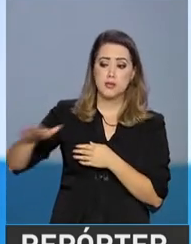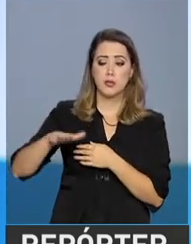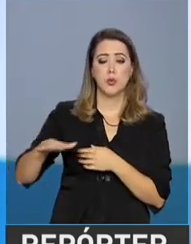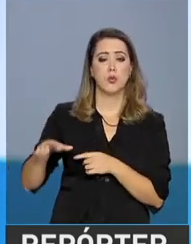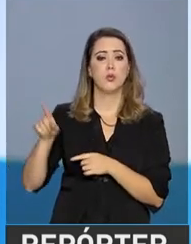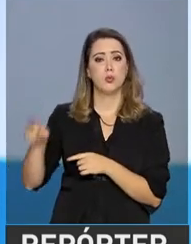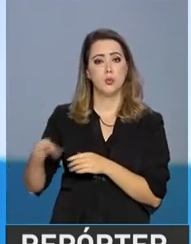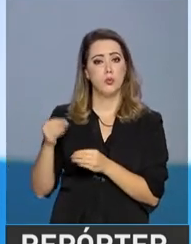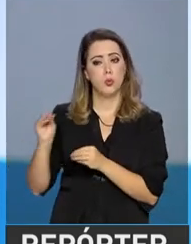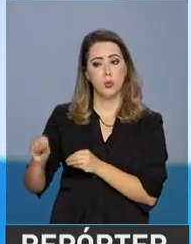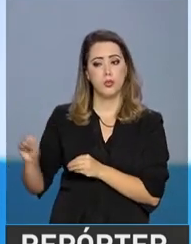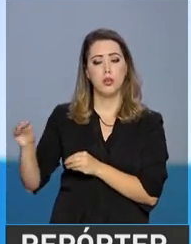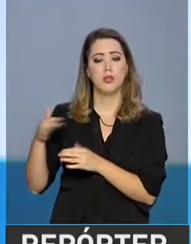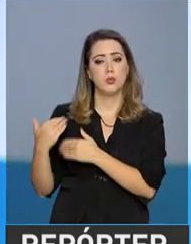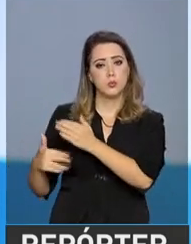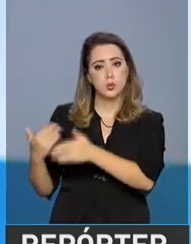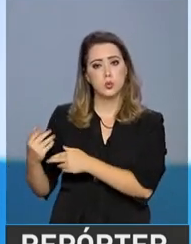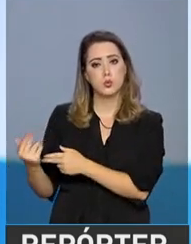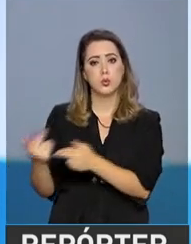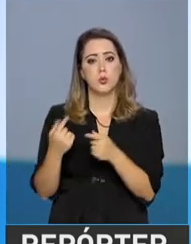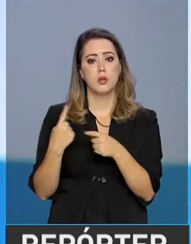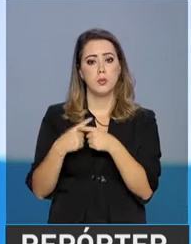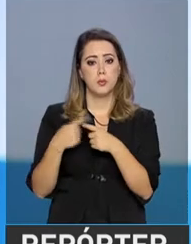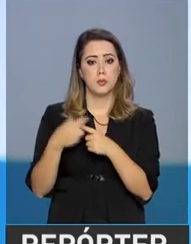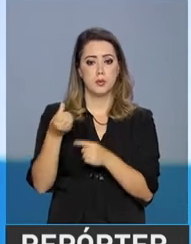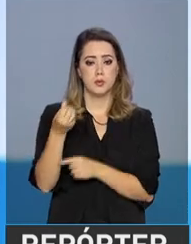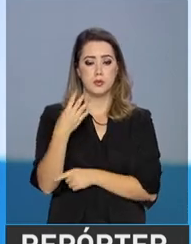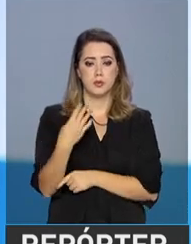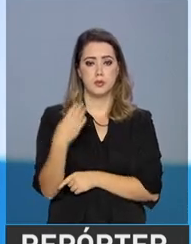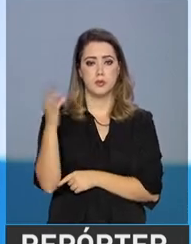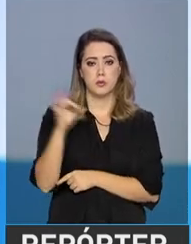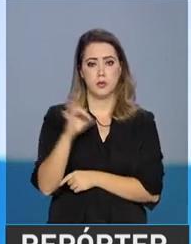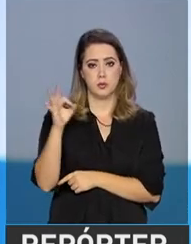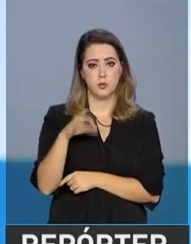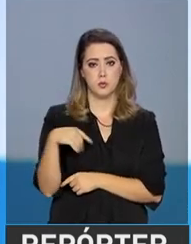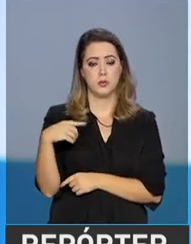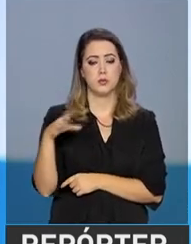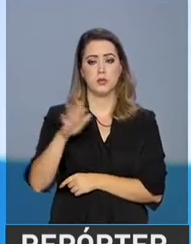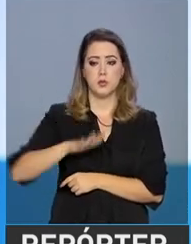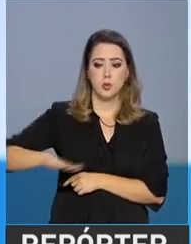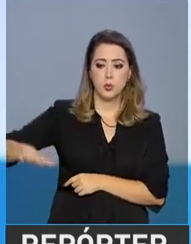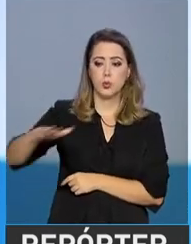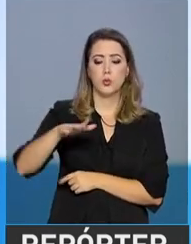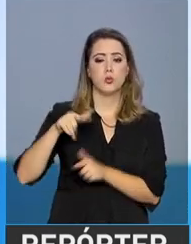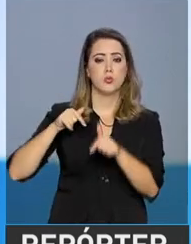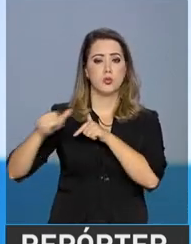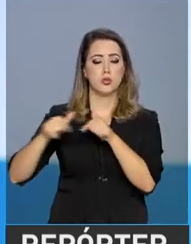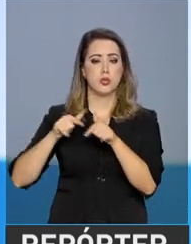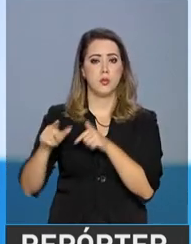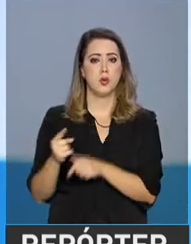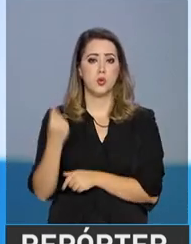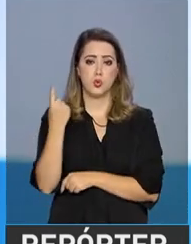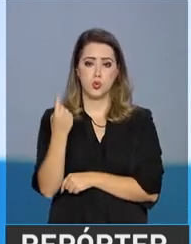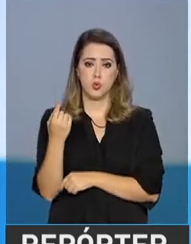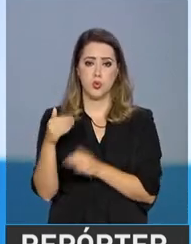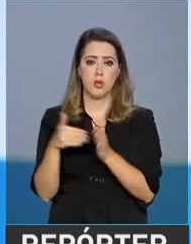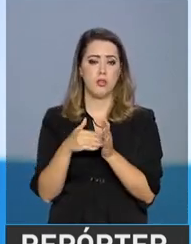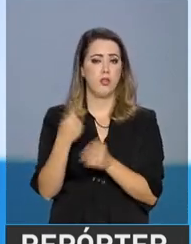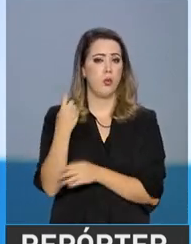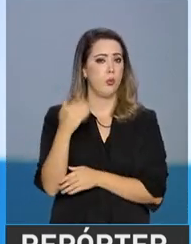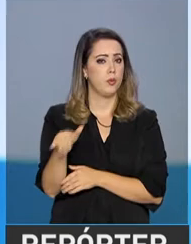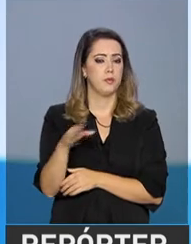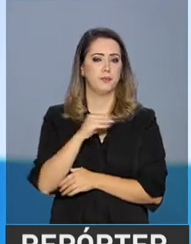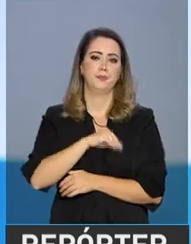privado em primeiro lugar porque 64% dos trabalhadores brasileiros na iniciativa privada ganho de 1 a 1 meio salário